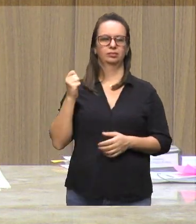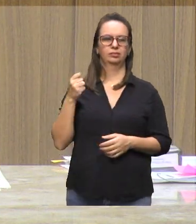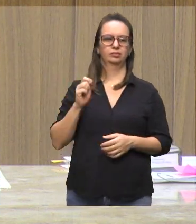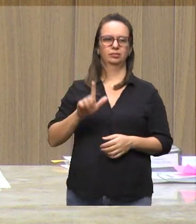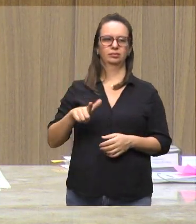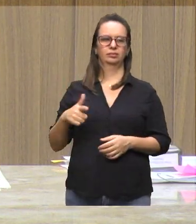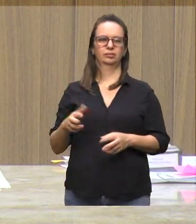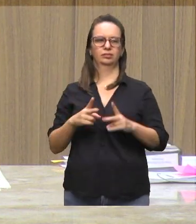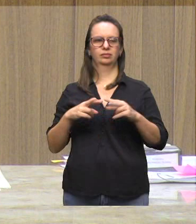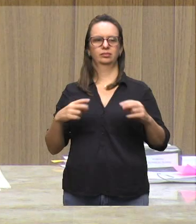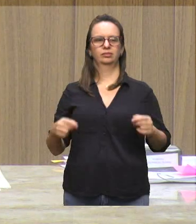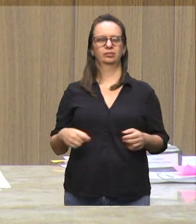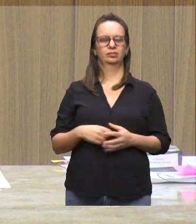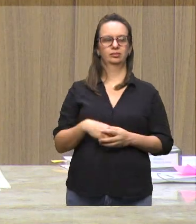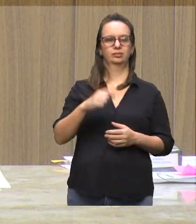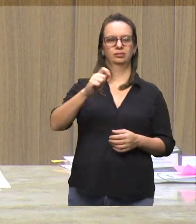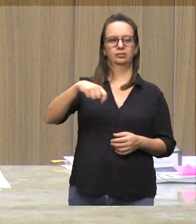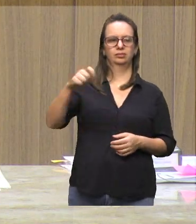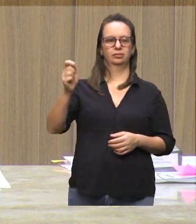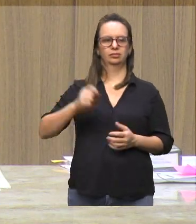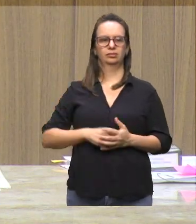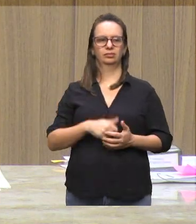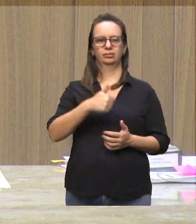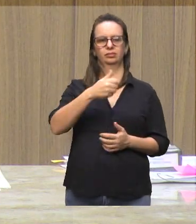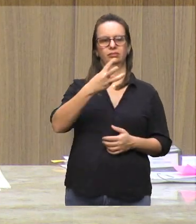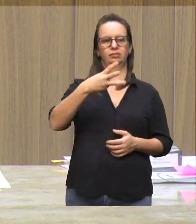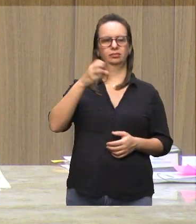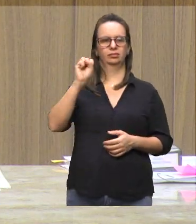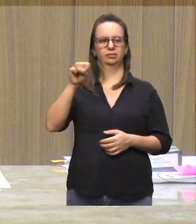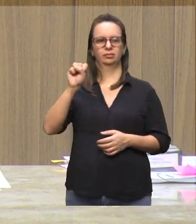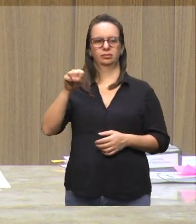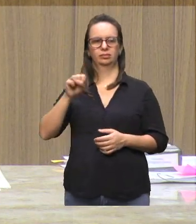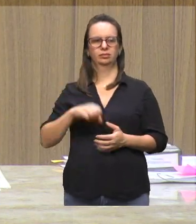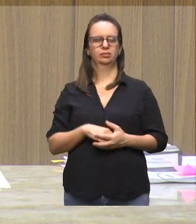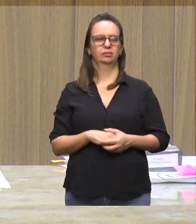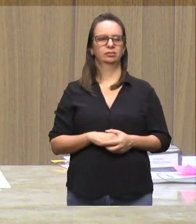providências, foi aprovado por 13 votos favoráveis.